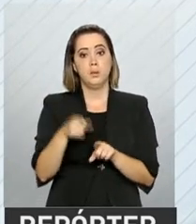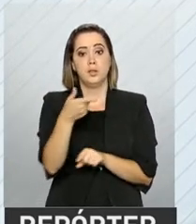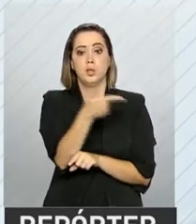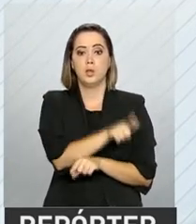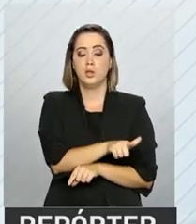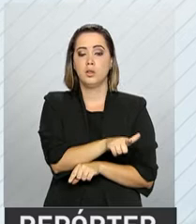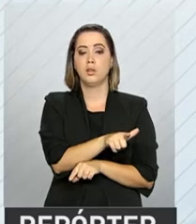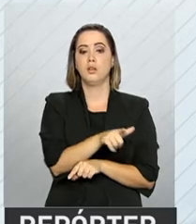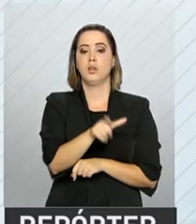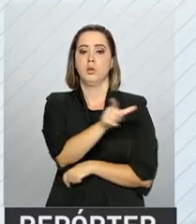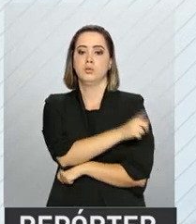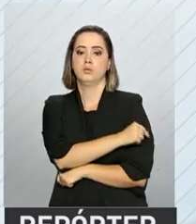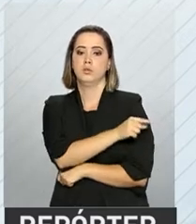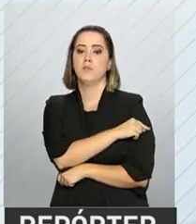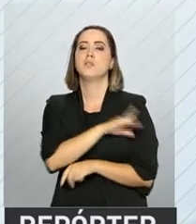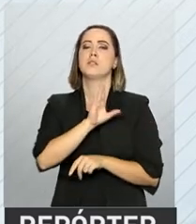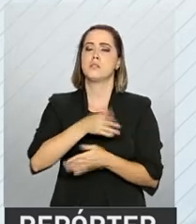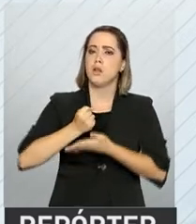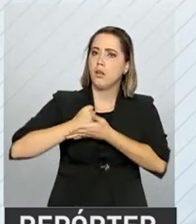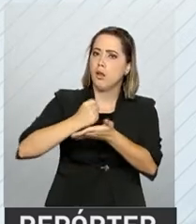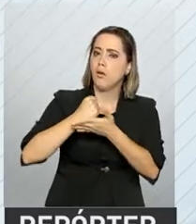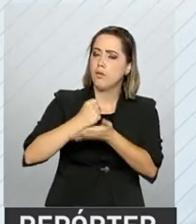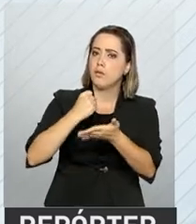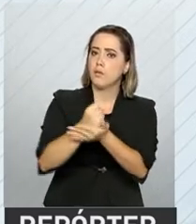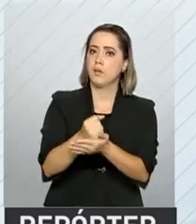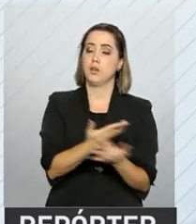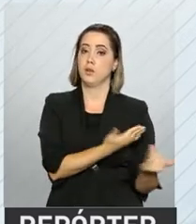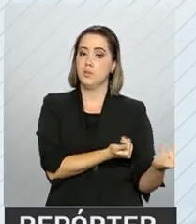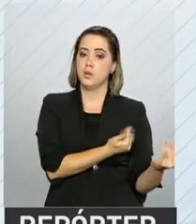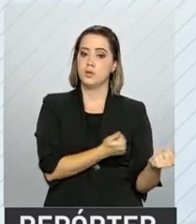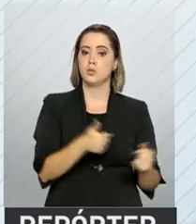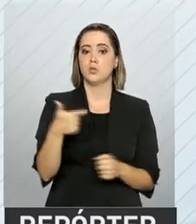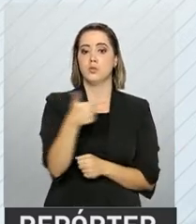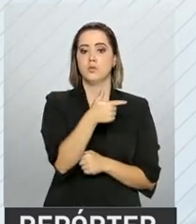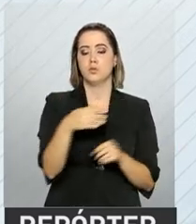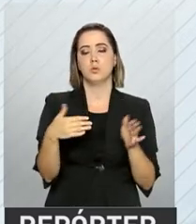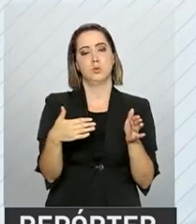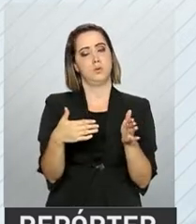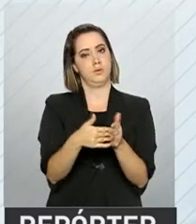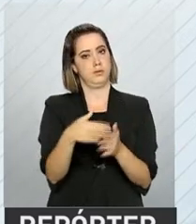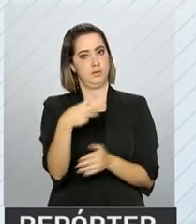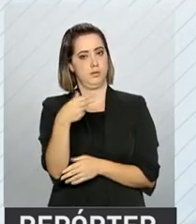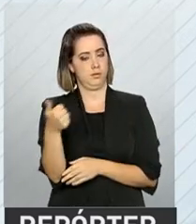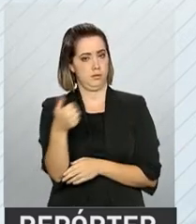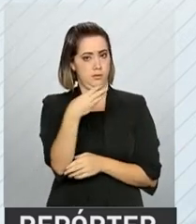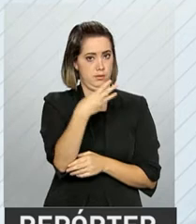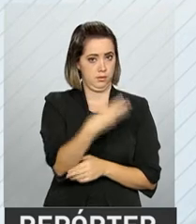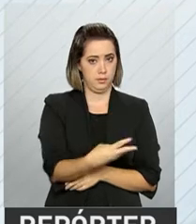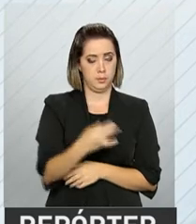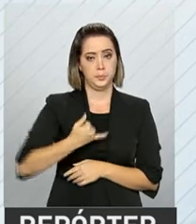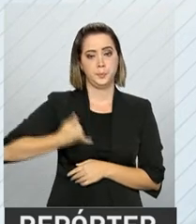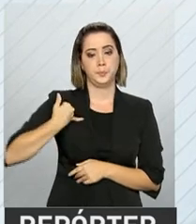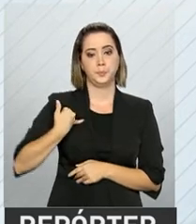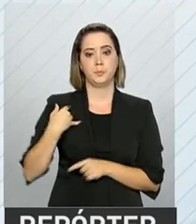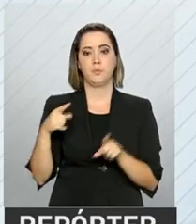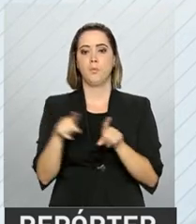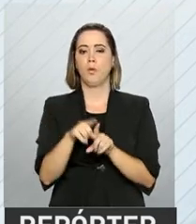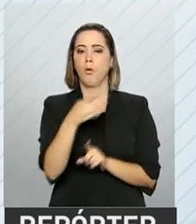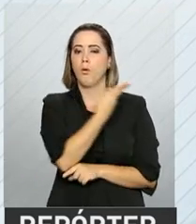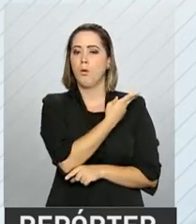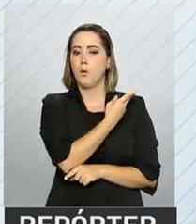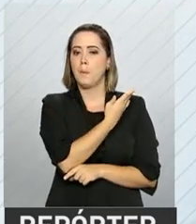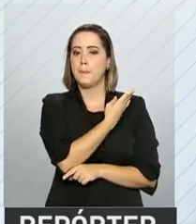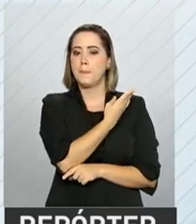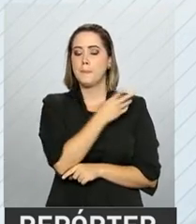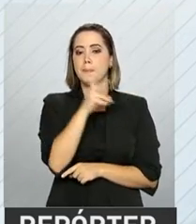meningocócica C passa a ser disponibilizada para adolescentes de 12 e 13 anos. DPA adulto passa a